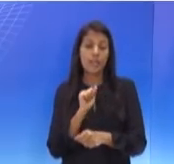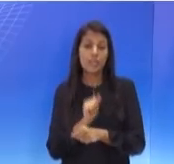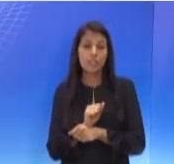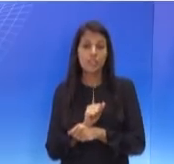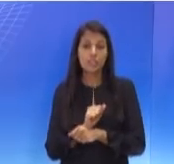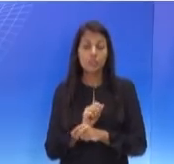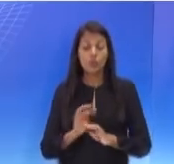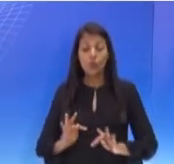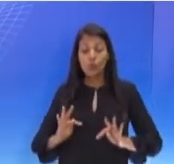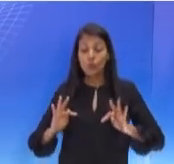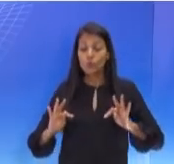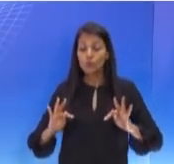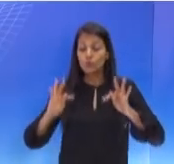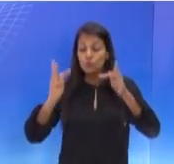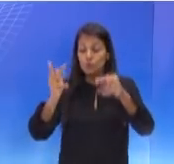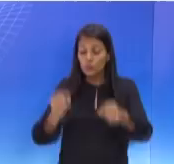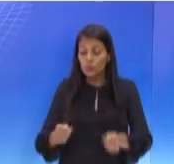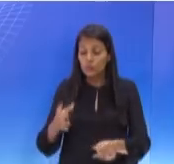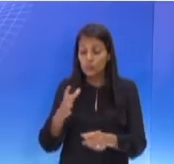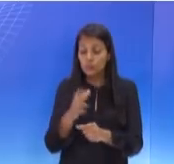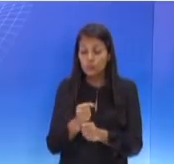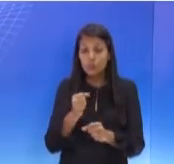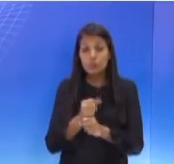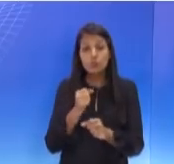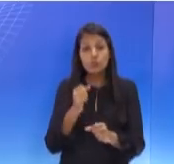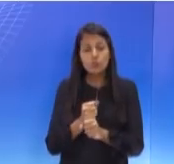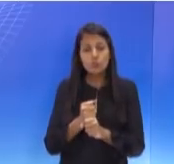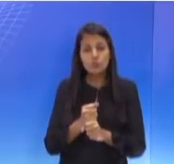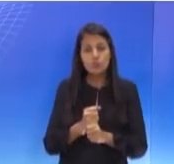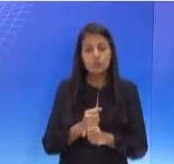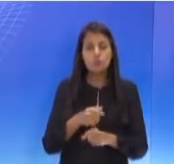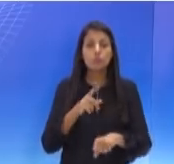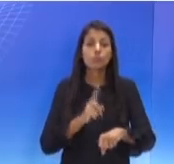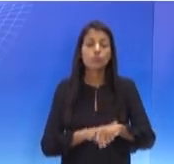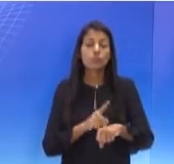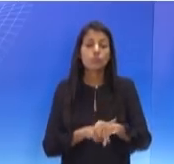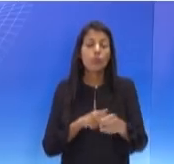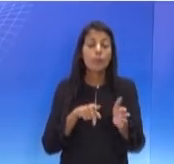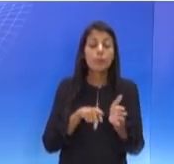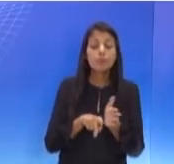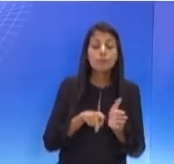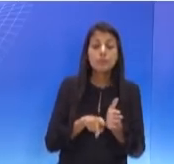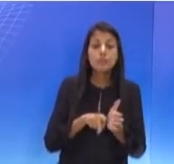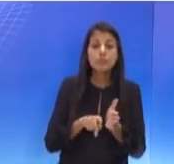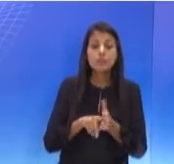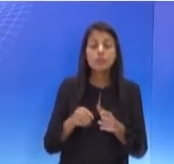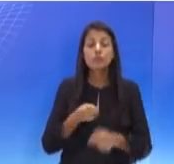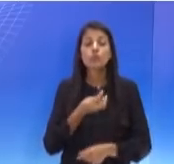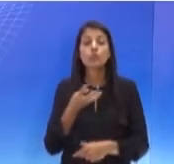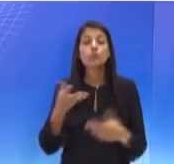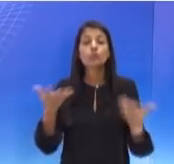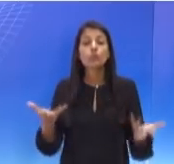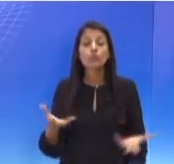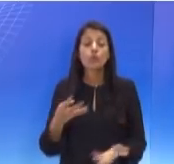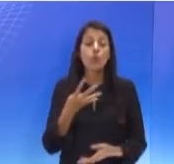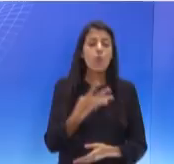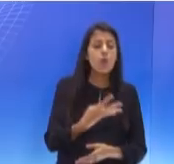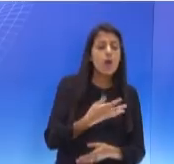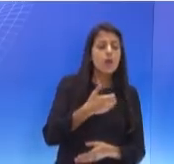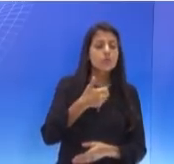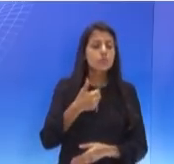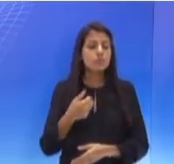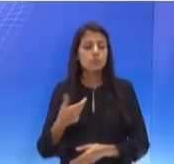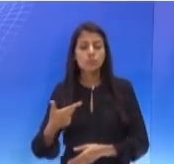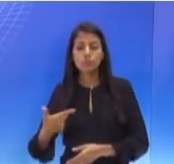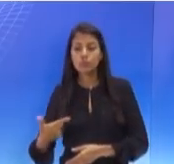segundos, 4 minutos, 3 minutos, 2 minutos, 1 minuto ou nenhum minuto, 0 minutos? Então a gente tem que ter